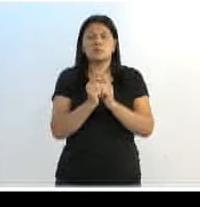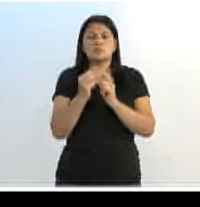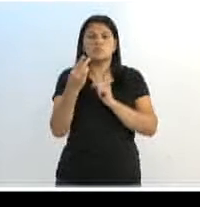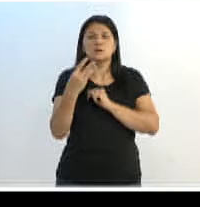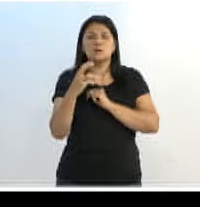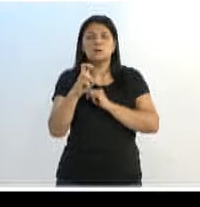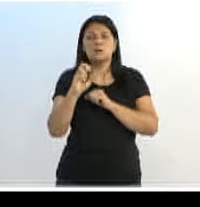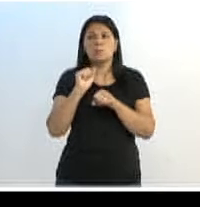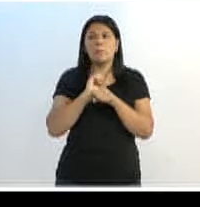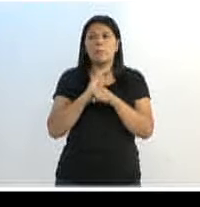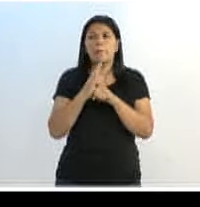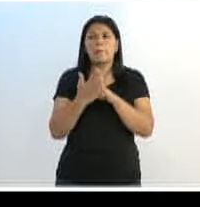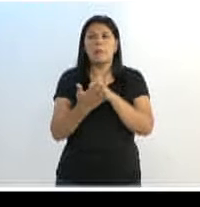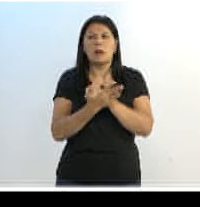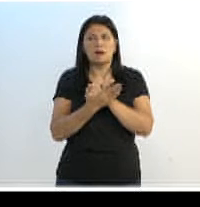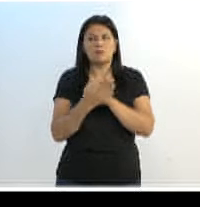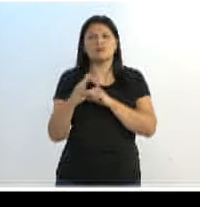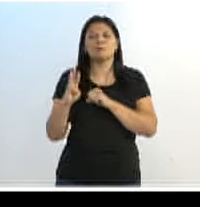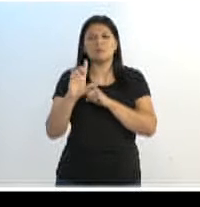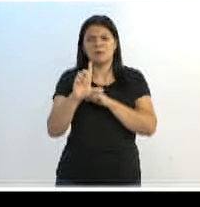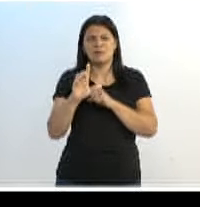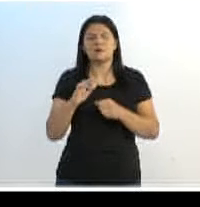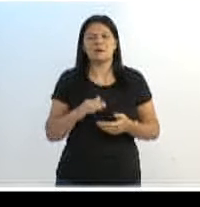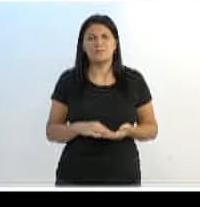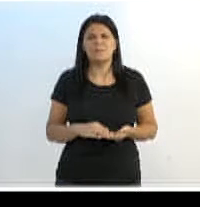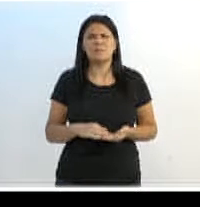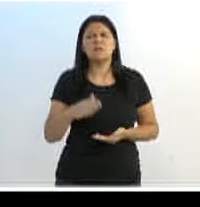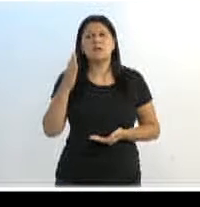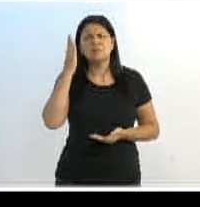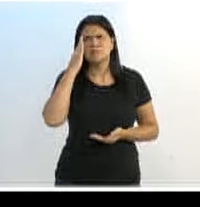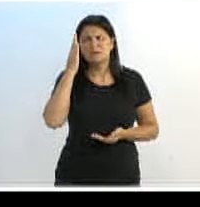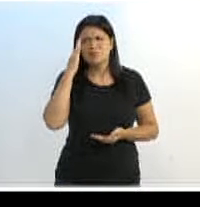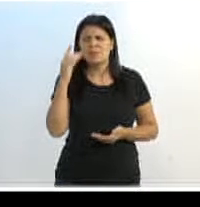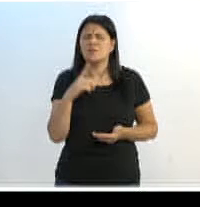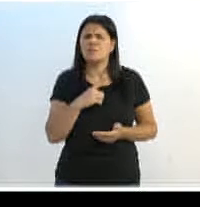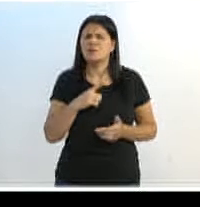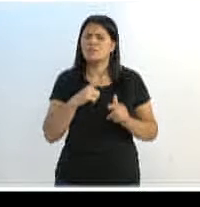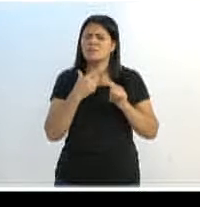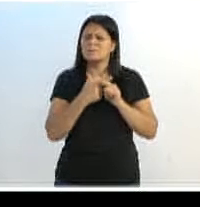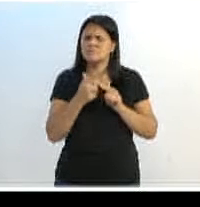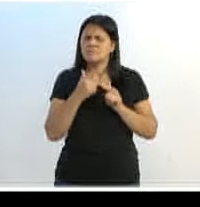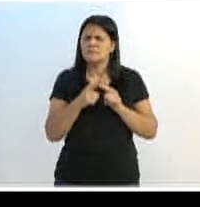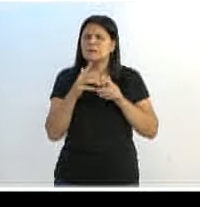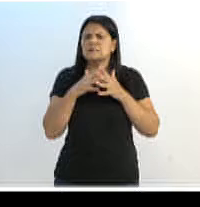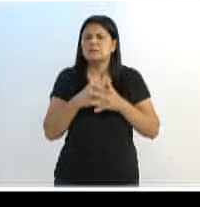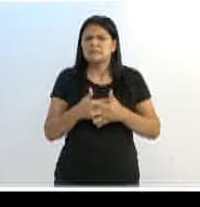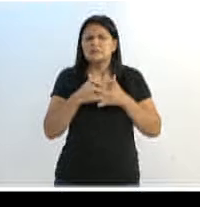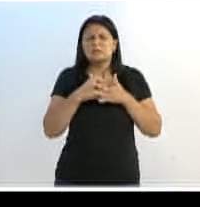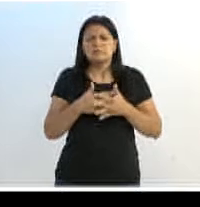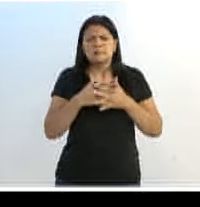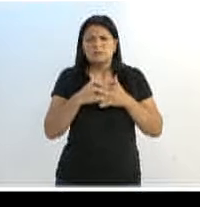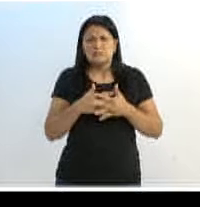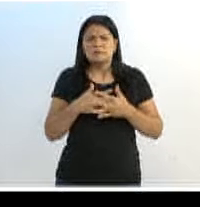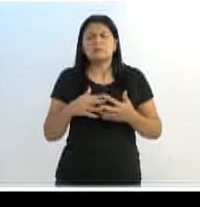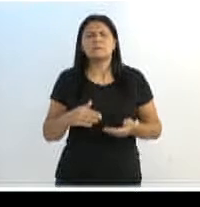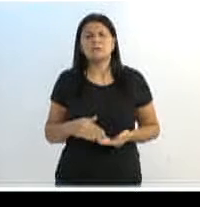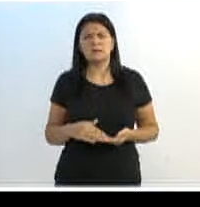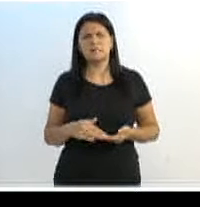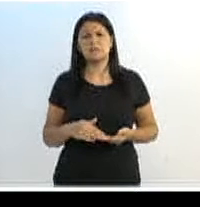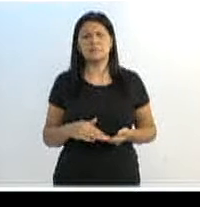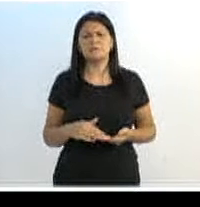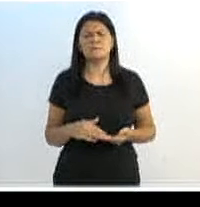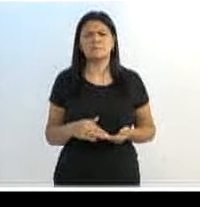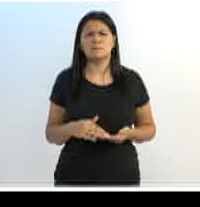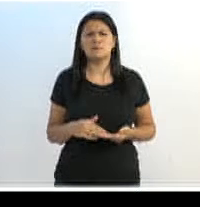dessa cidade, né? Vendo os problemas, a gente sabe que nós temos problemas muito complexos, vereador Tuca, problemas que envolvem, né, quando a gente discute aqui